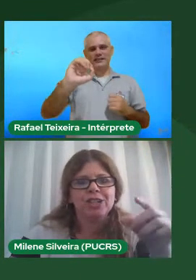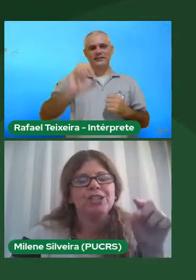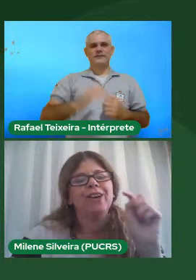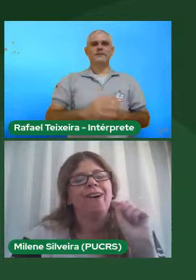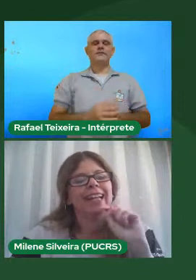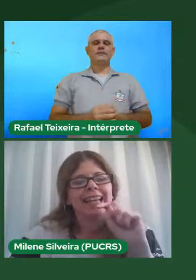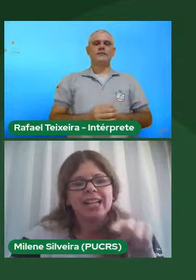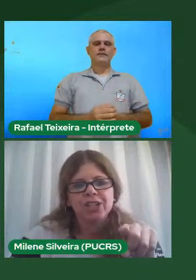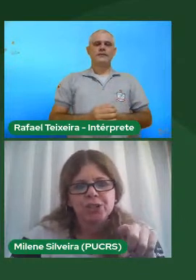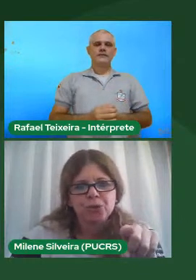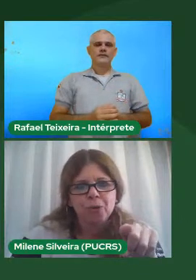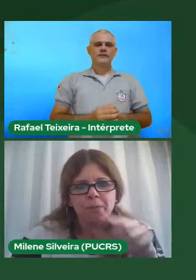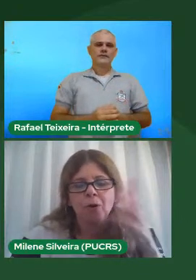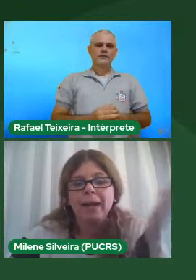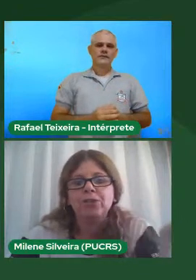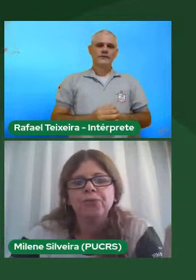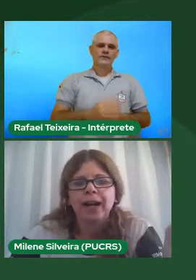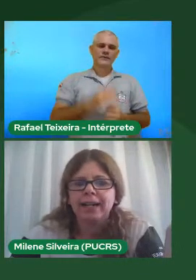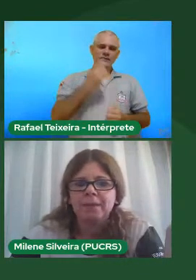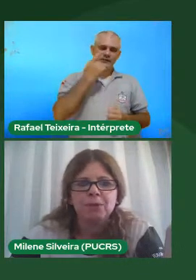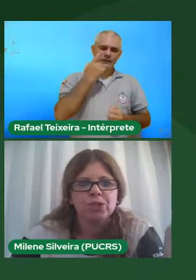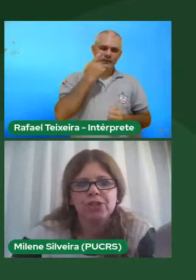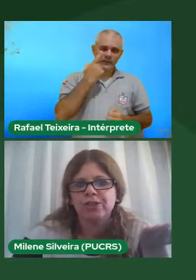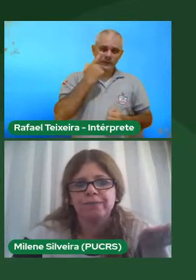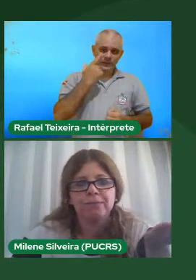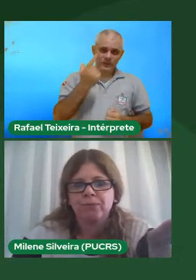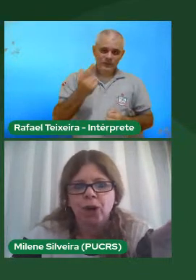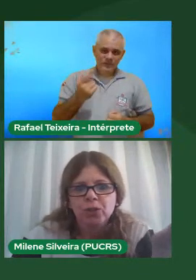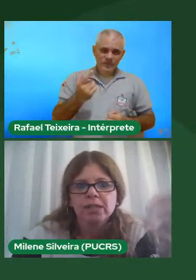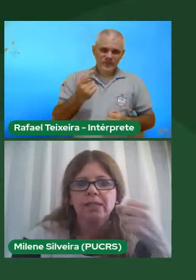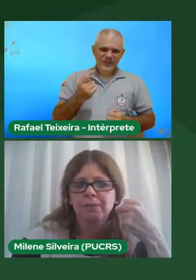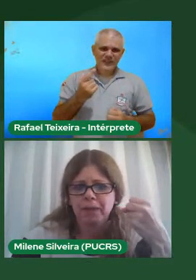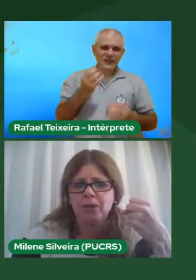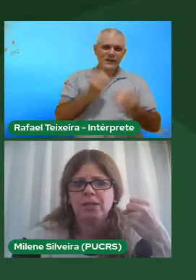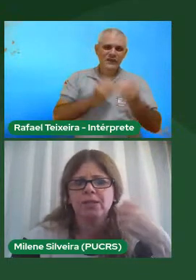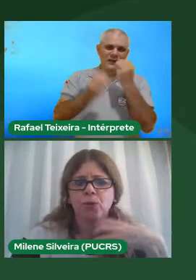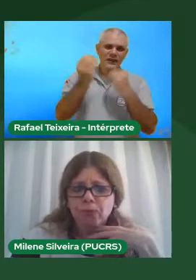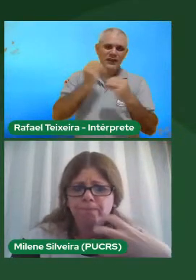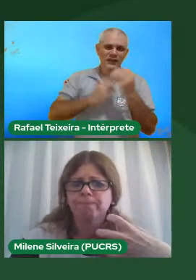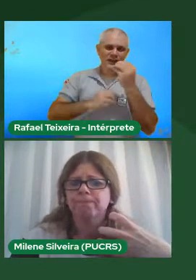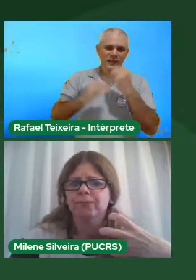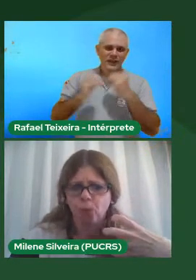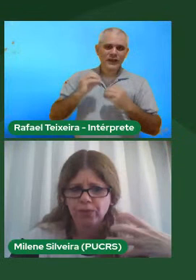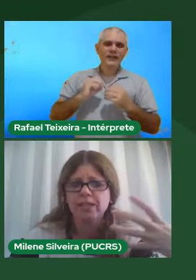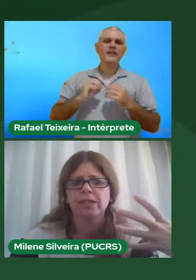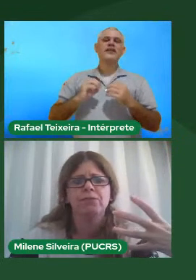Aqui, então, a gente tem... Olha lá, gente, o Roberto de faca na mão, gente. Foto assim, meio assim,